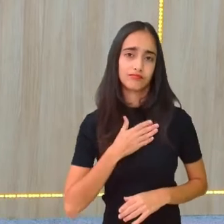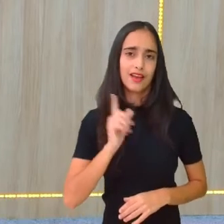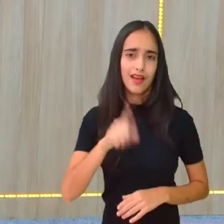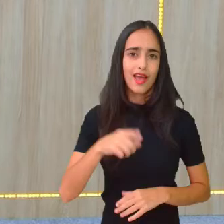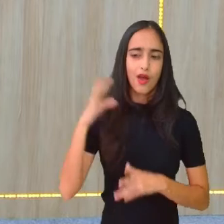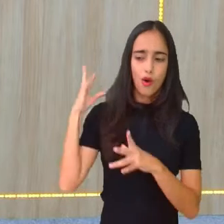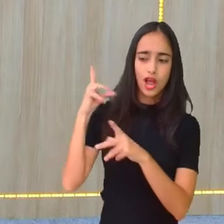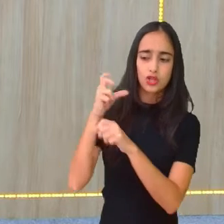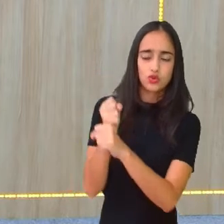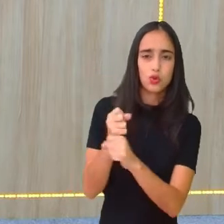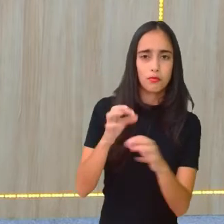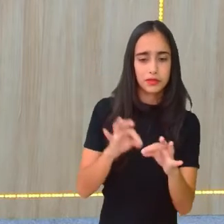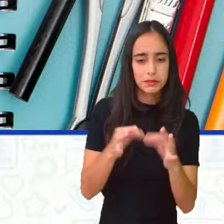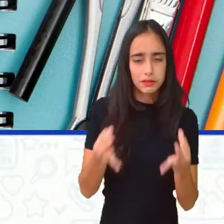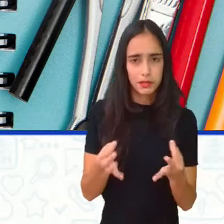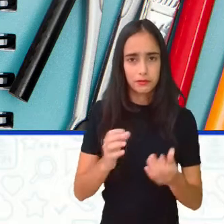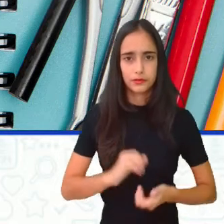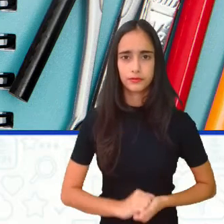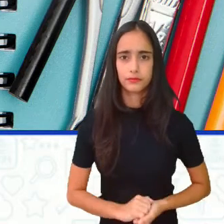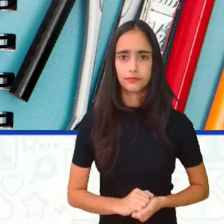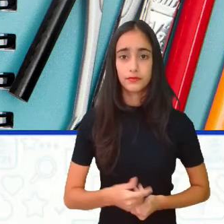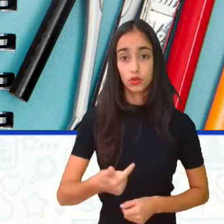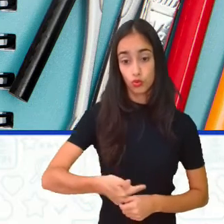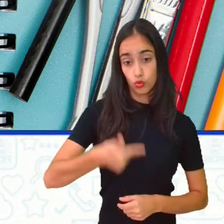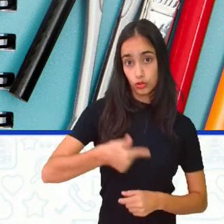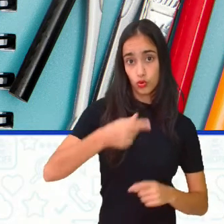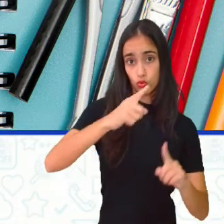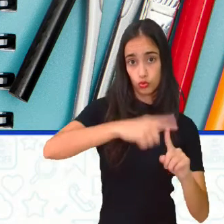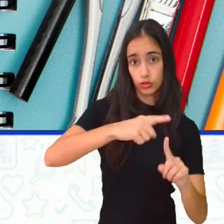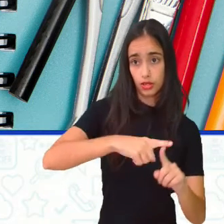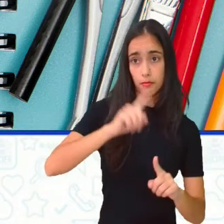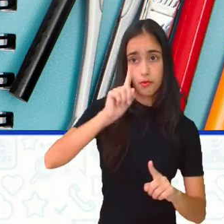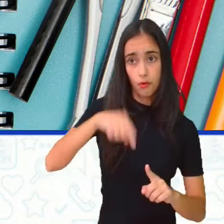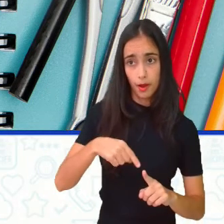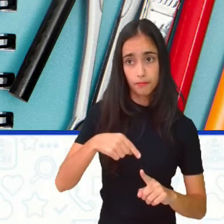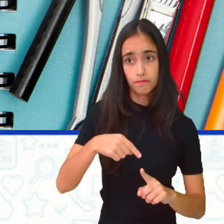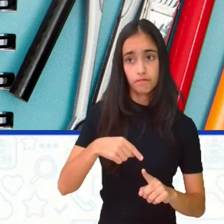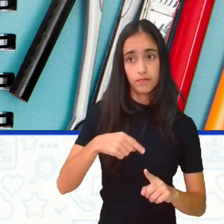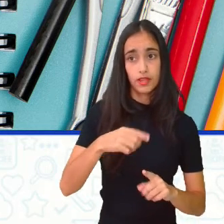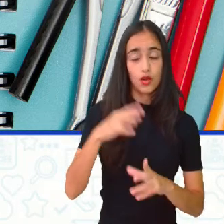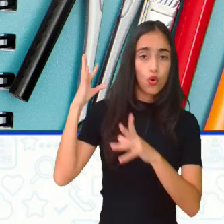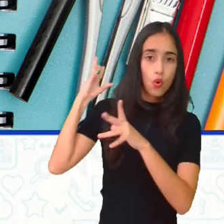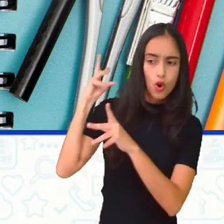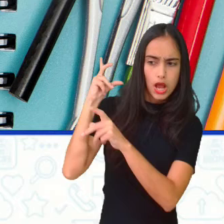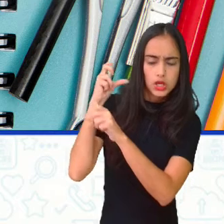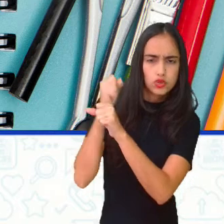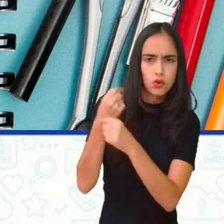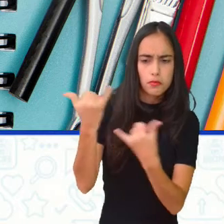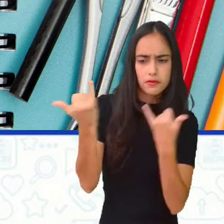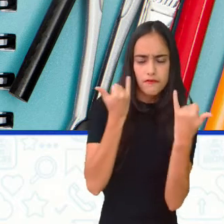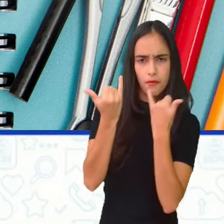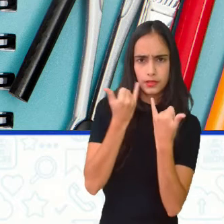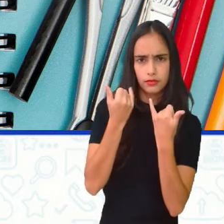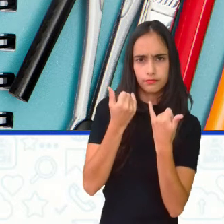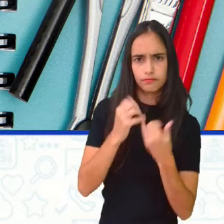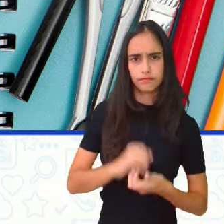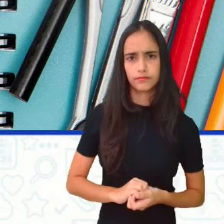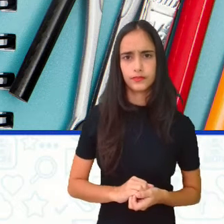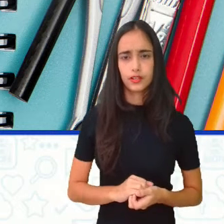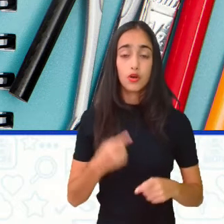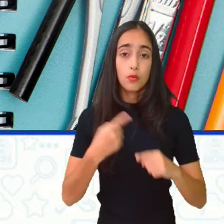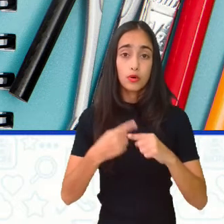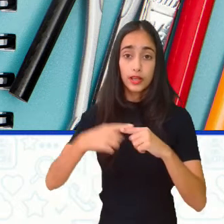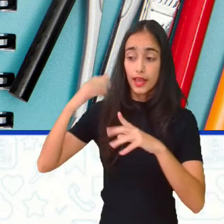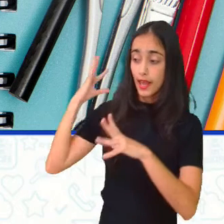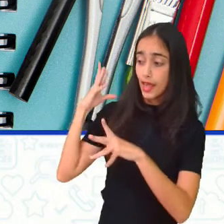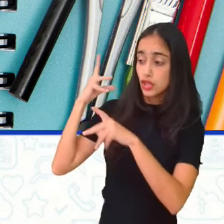certo? O segundo tipo de resumo é o resumo informativo. Resume as